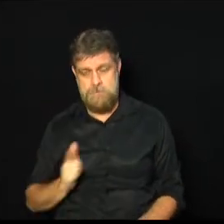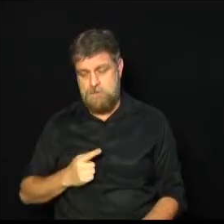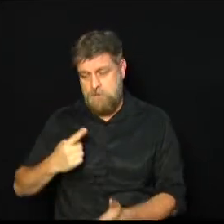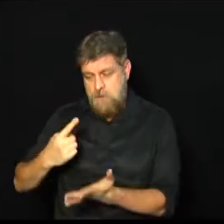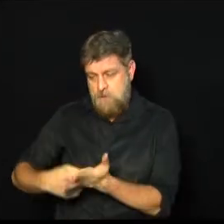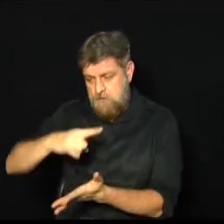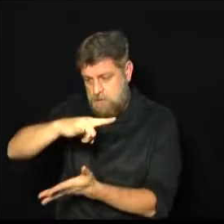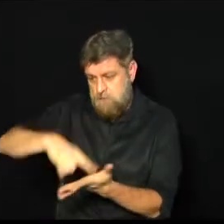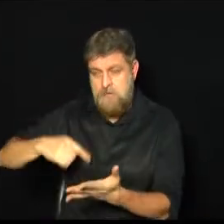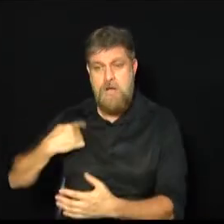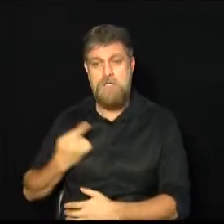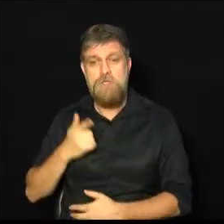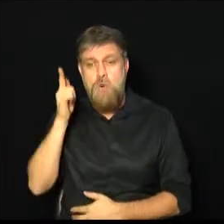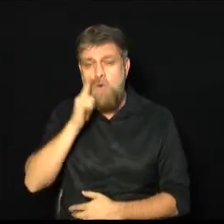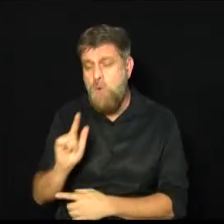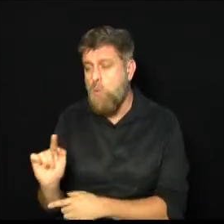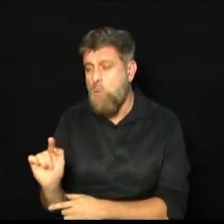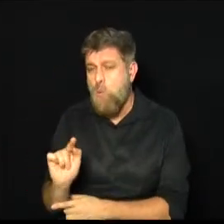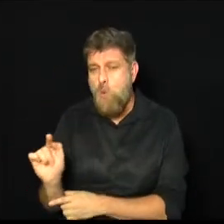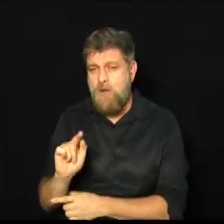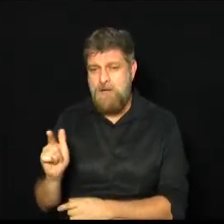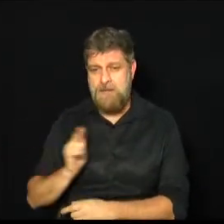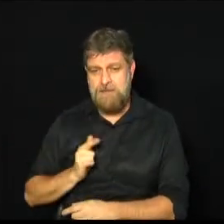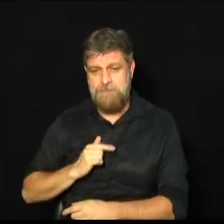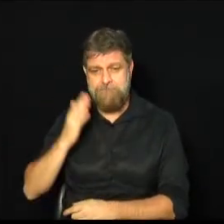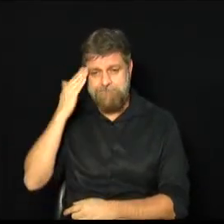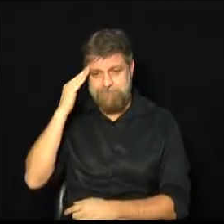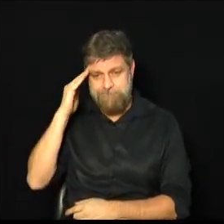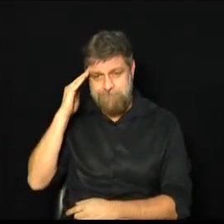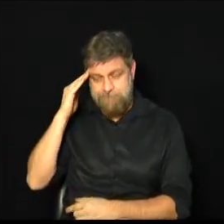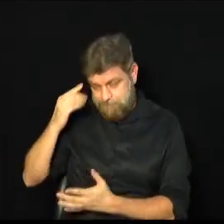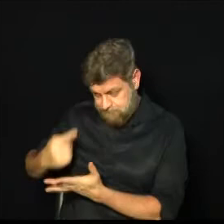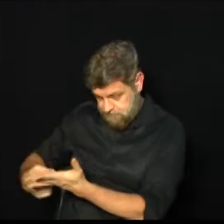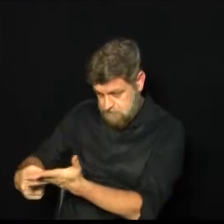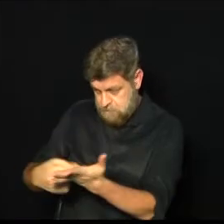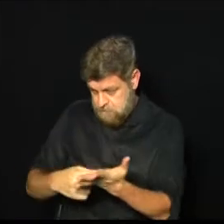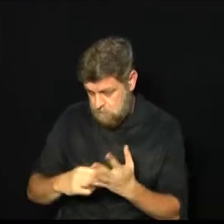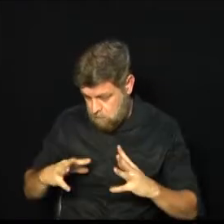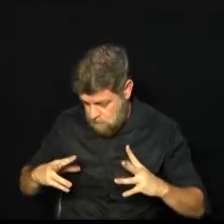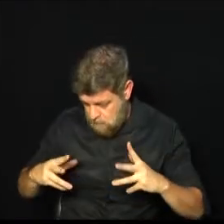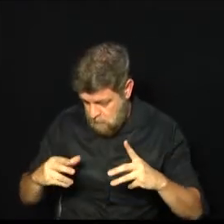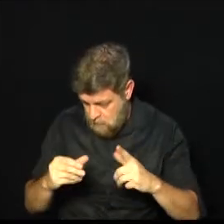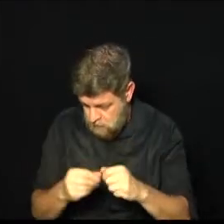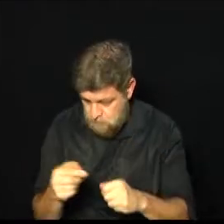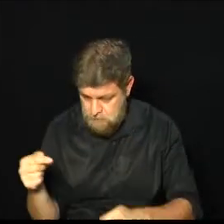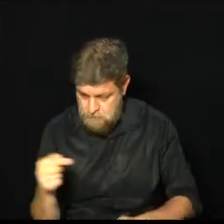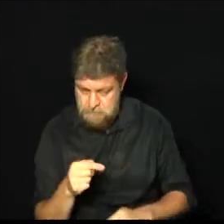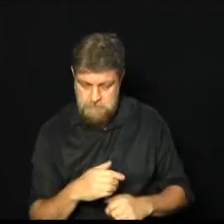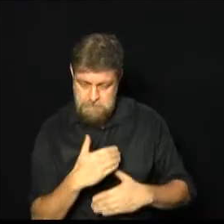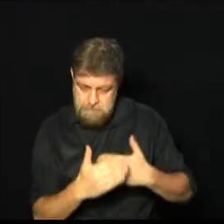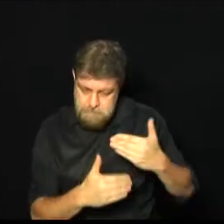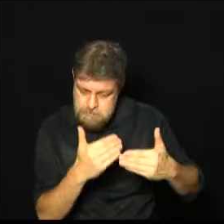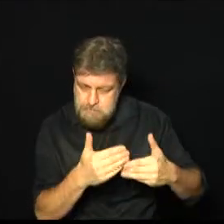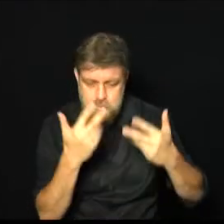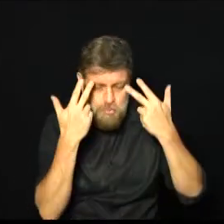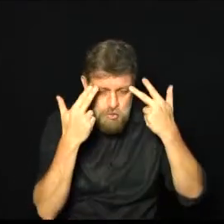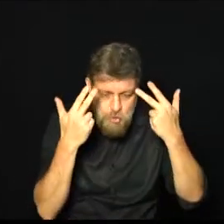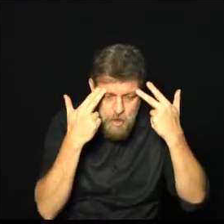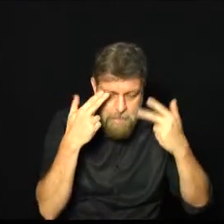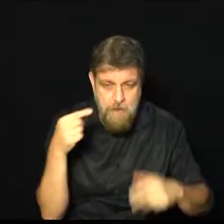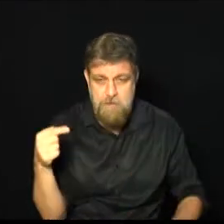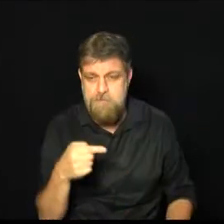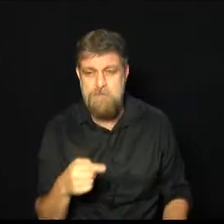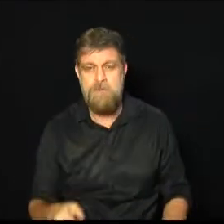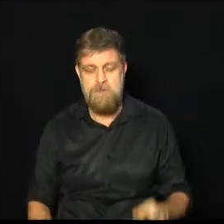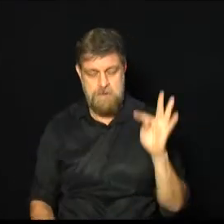nós conseguimos entrar num entendimento para que tudo isso pudesse ter um desenvolvimento normal e